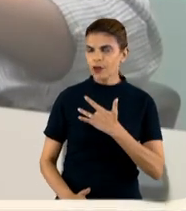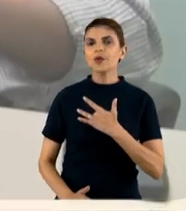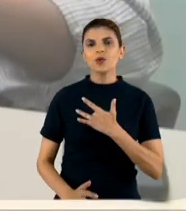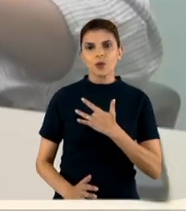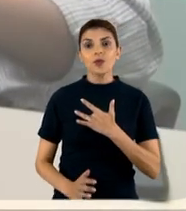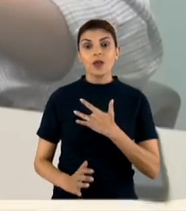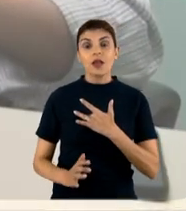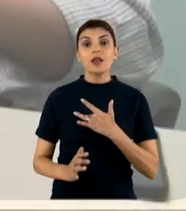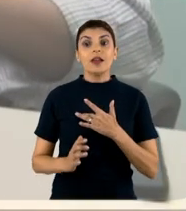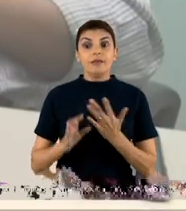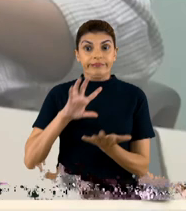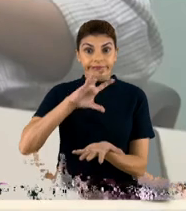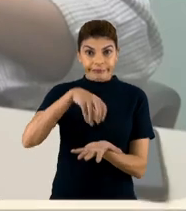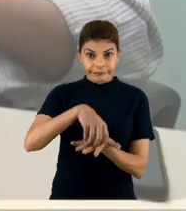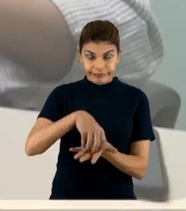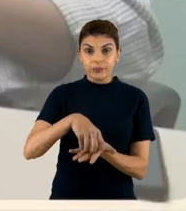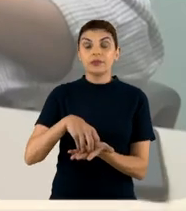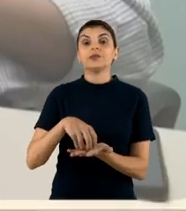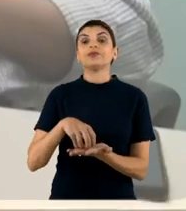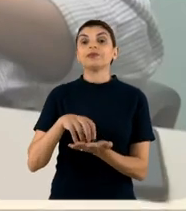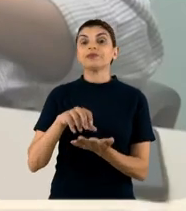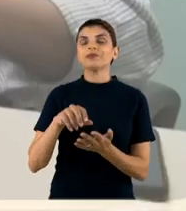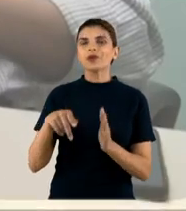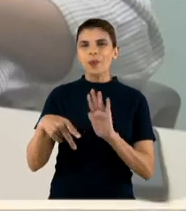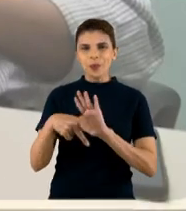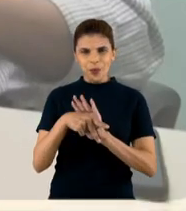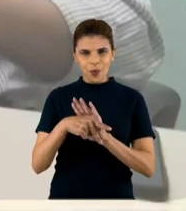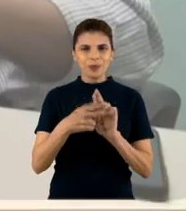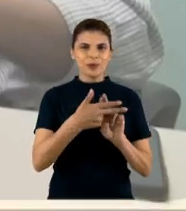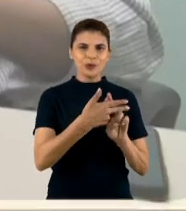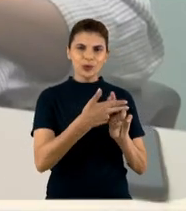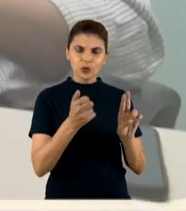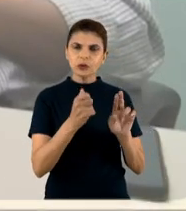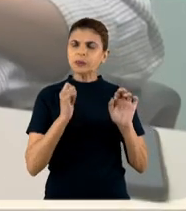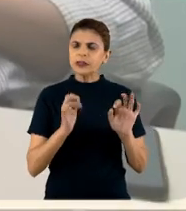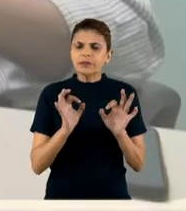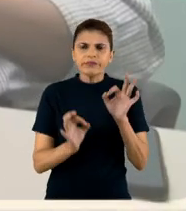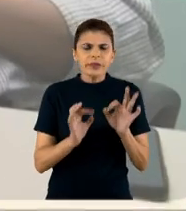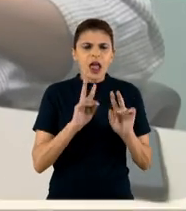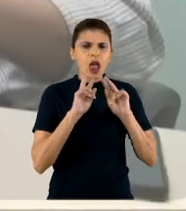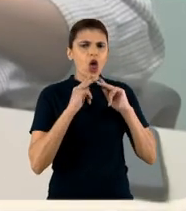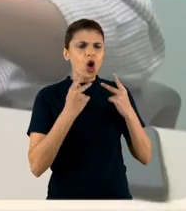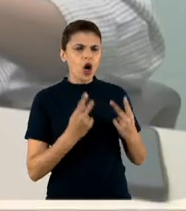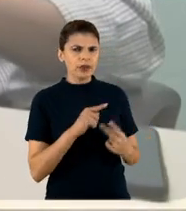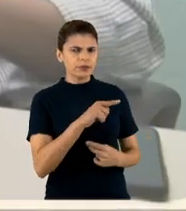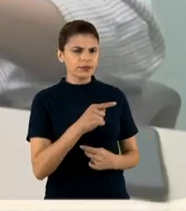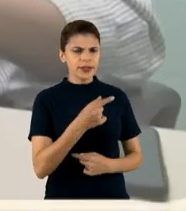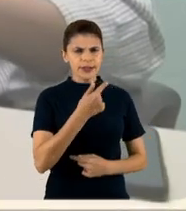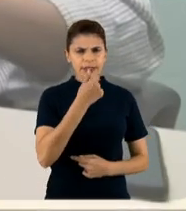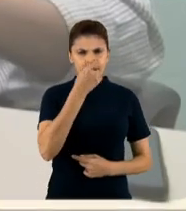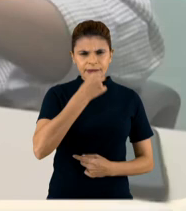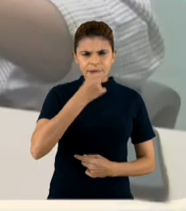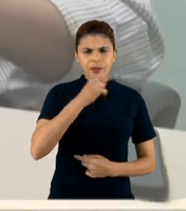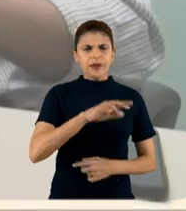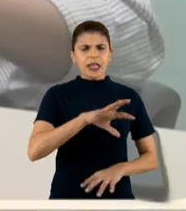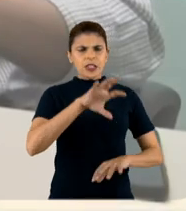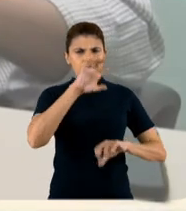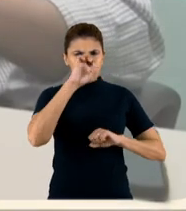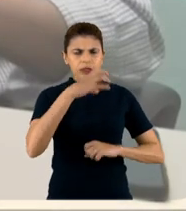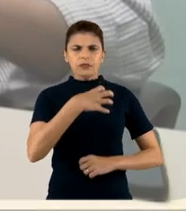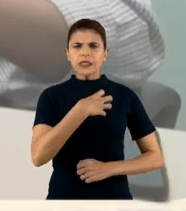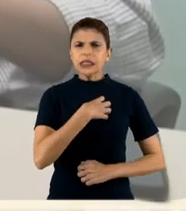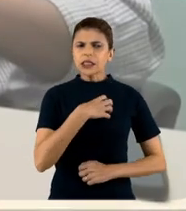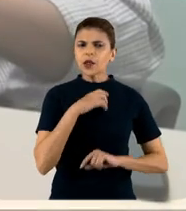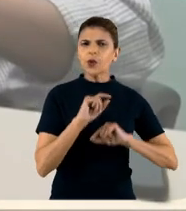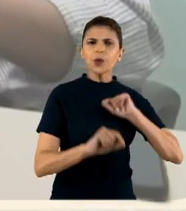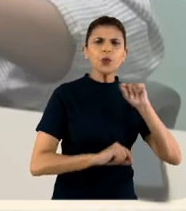saúde na rede básica, onde esses pacientes normalmente aparecem pela primeira vez, têm que estar prontas a reconhecer sintomas respiratórios